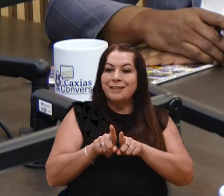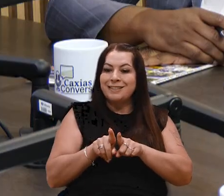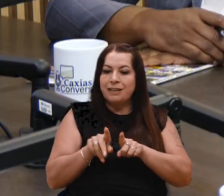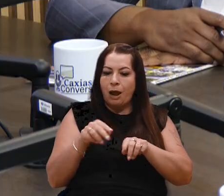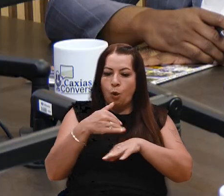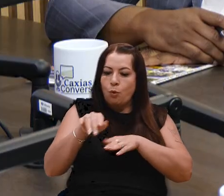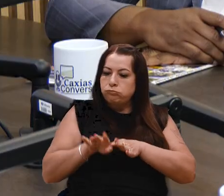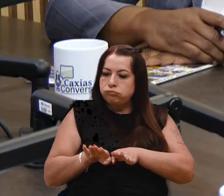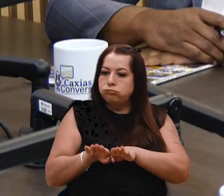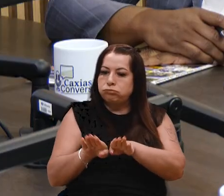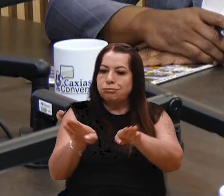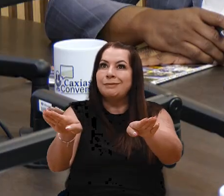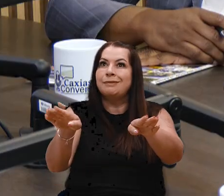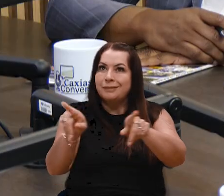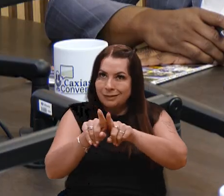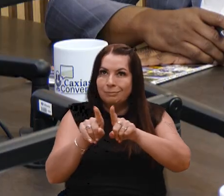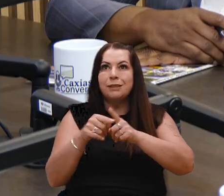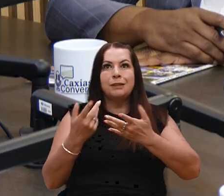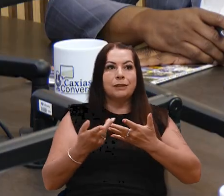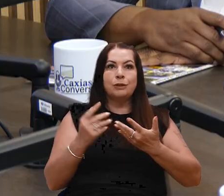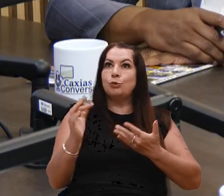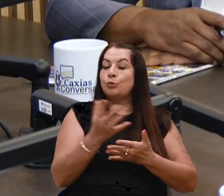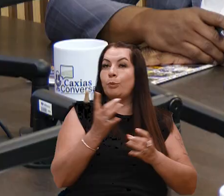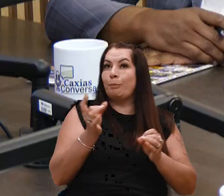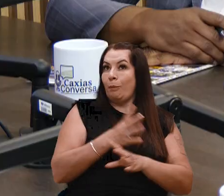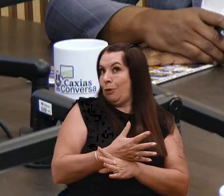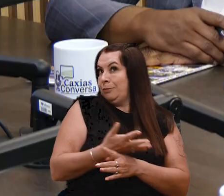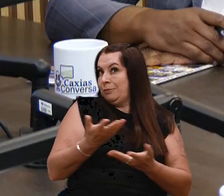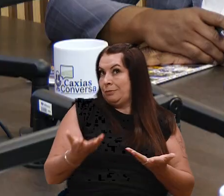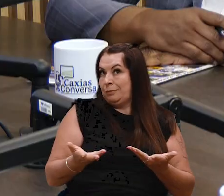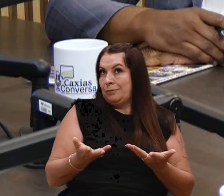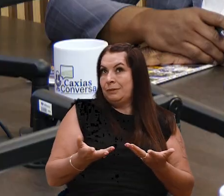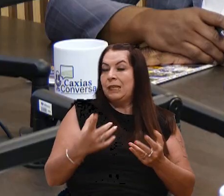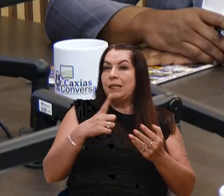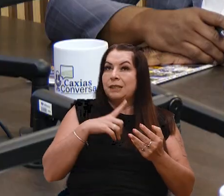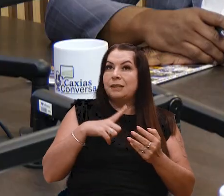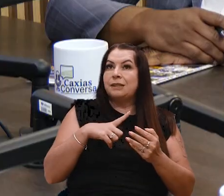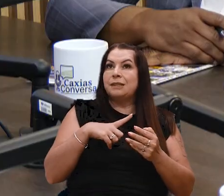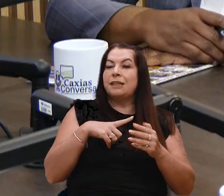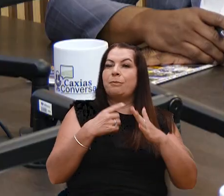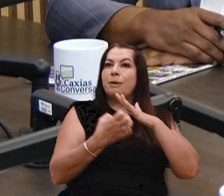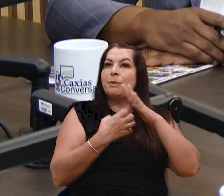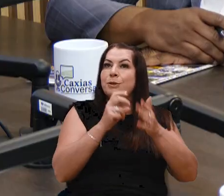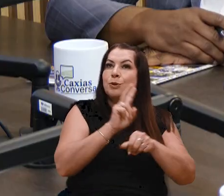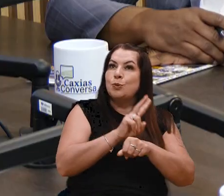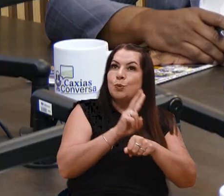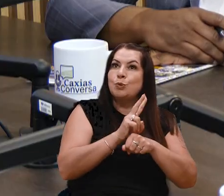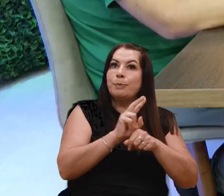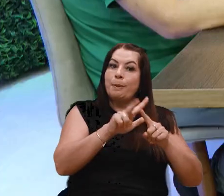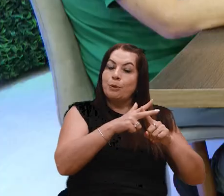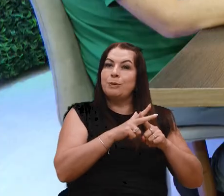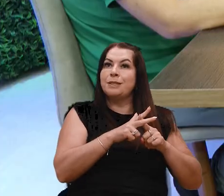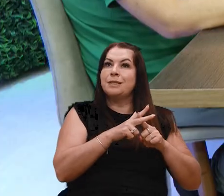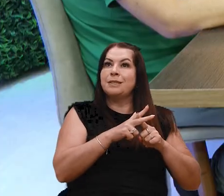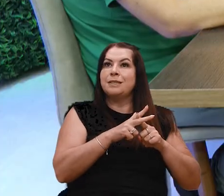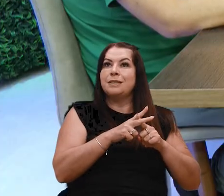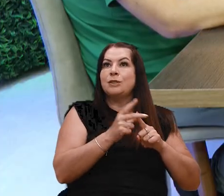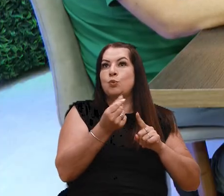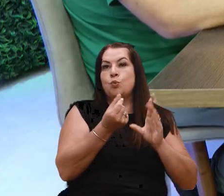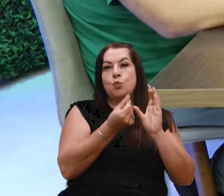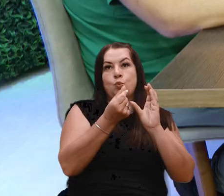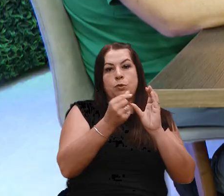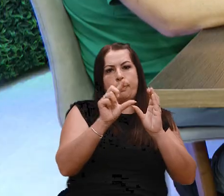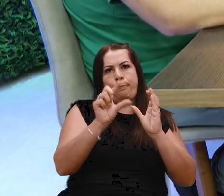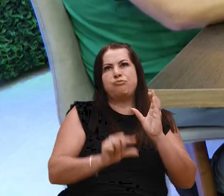tu receber do poder público toda pronta e tu ter uma concessão para manutenção. O custo é infinitamente